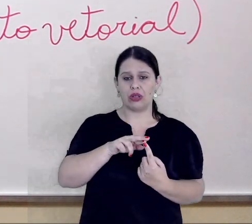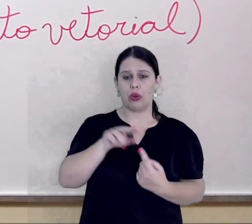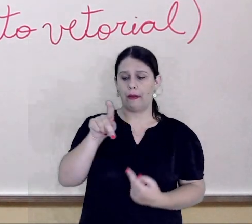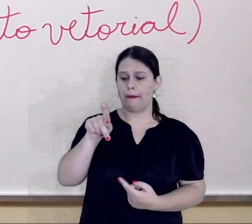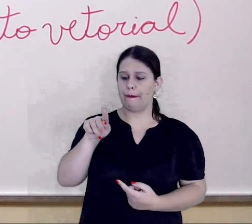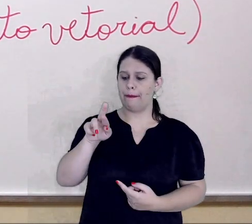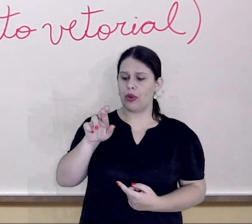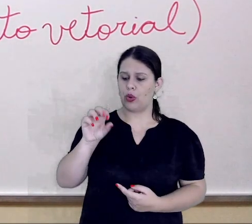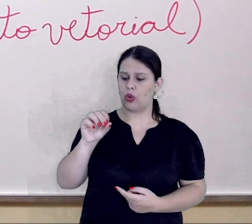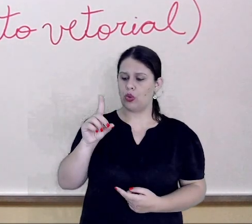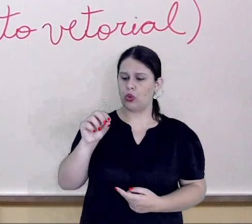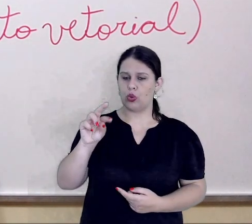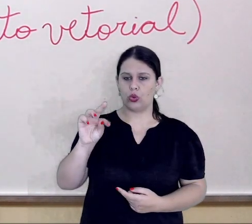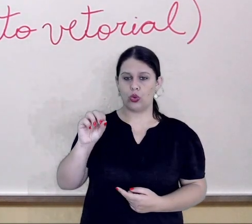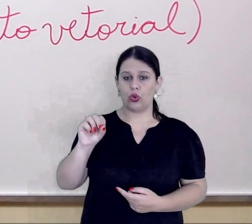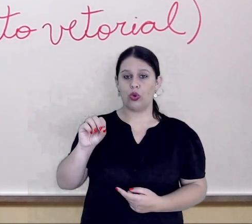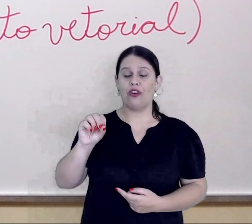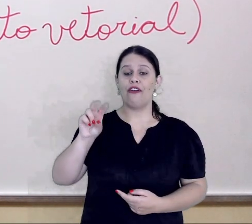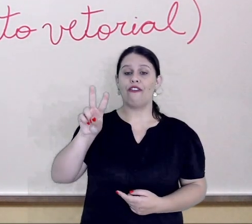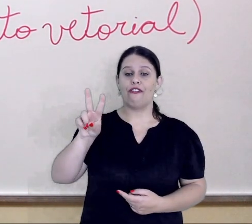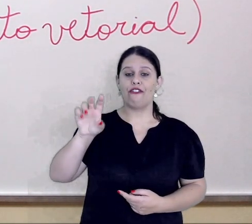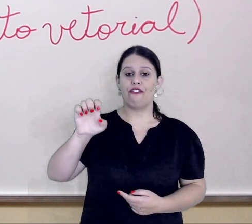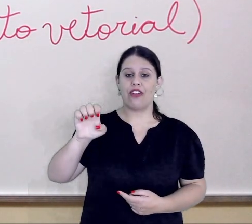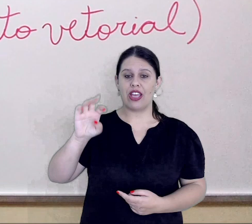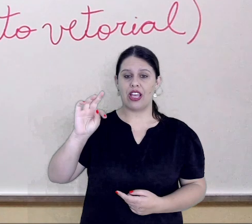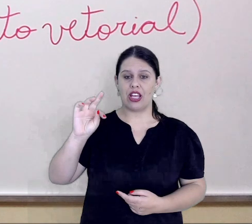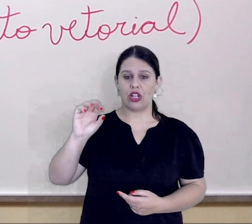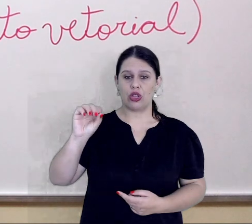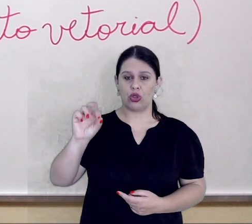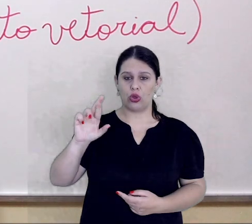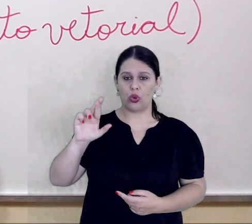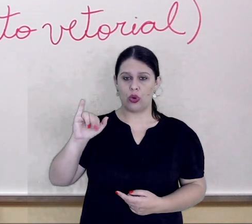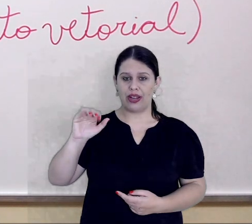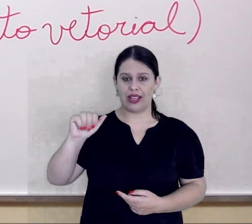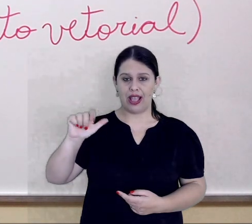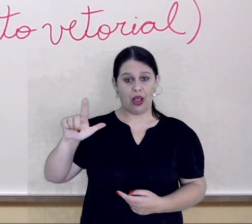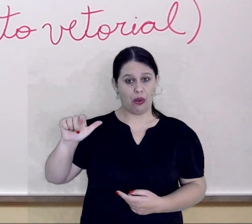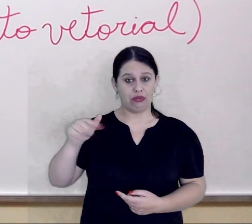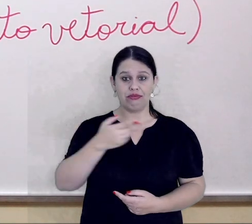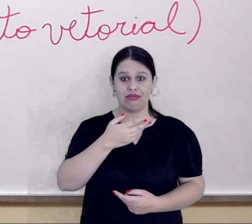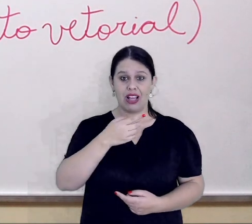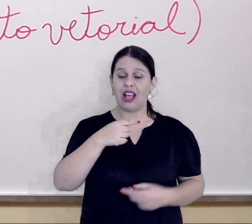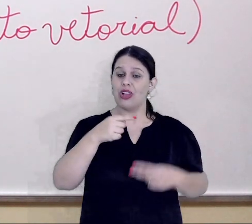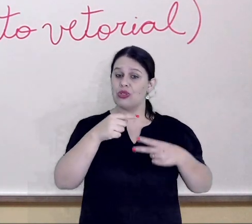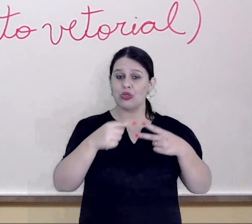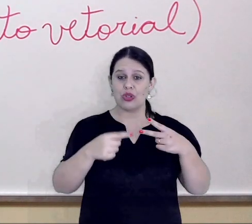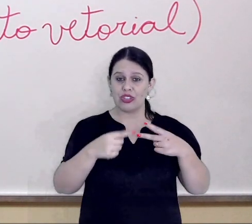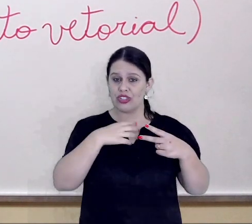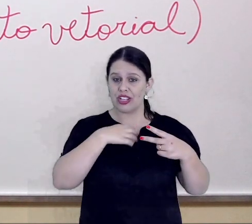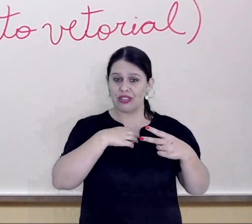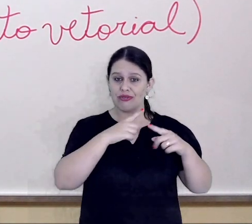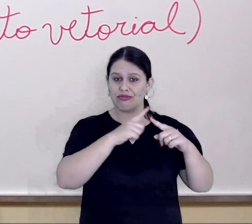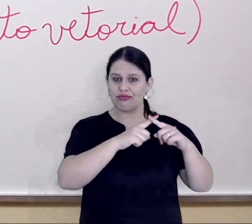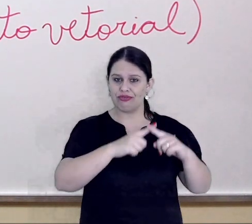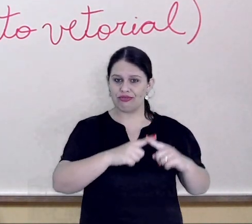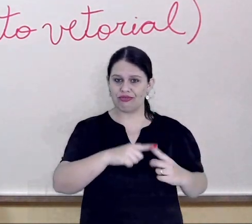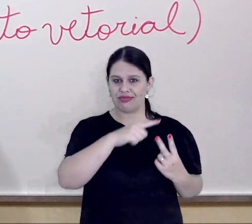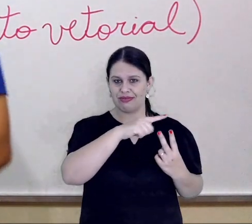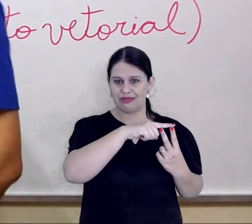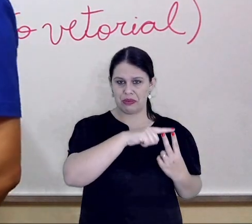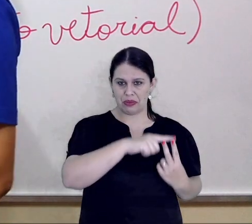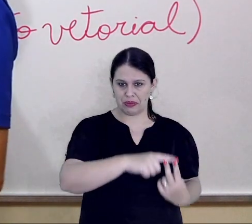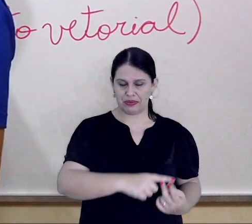vetorial. Legal, pessoal? São as 3 maneiras que a gente tem de multiplicar vetores.